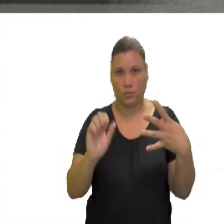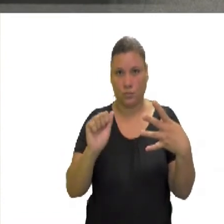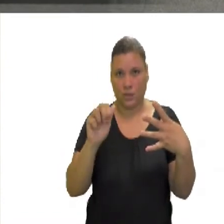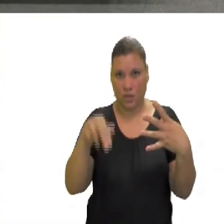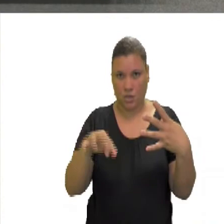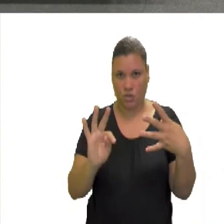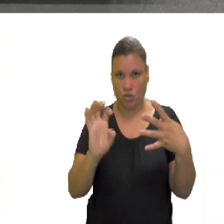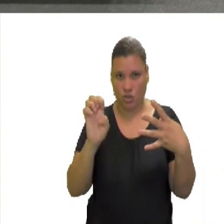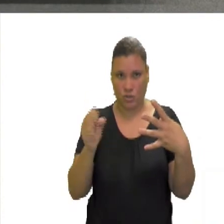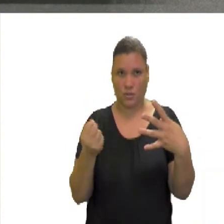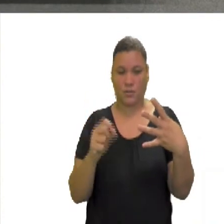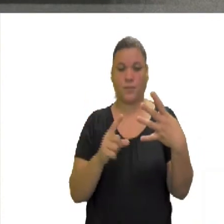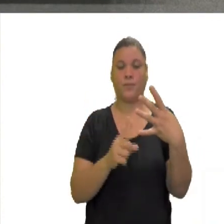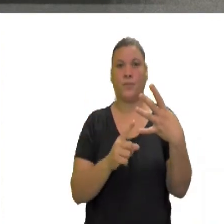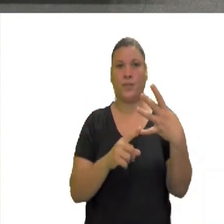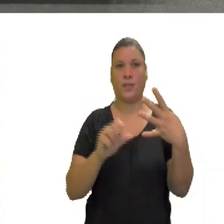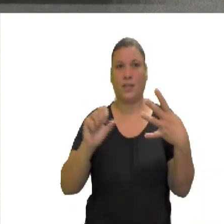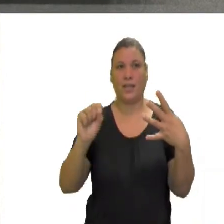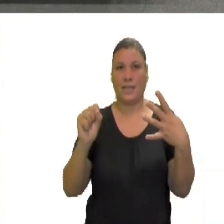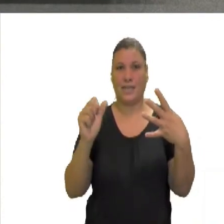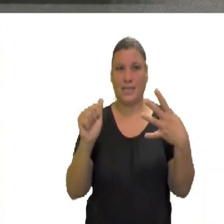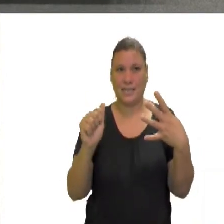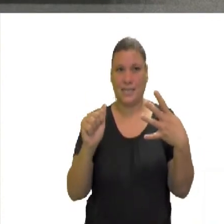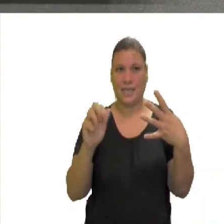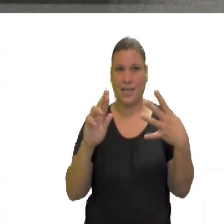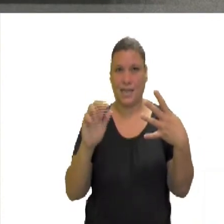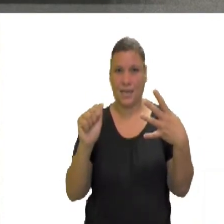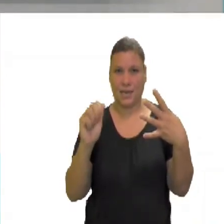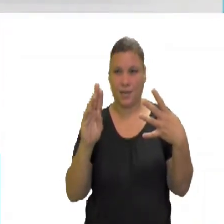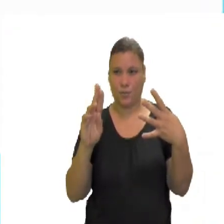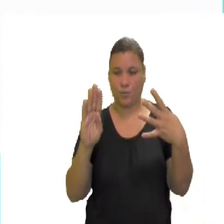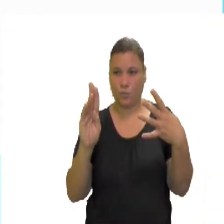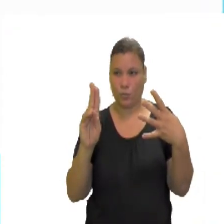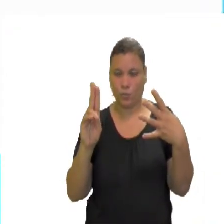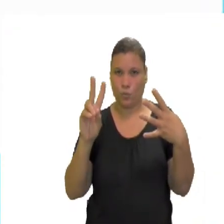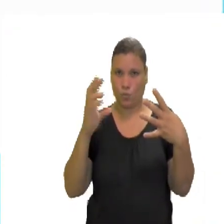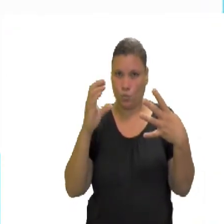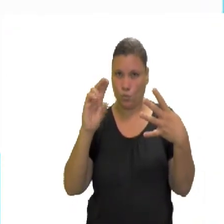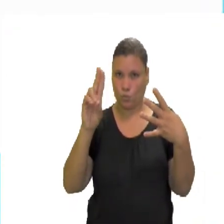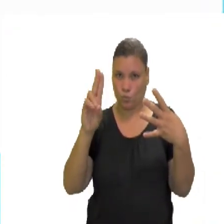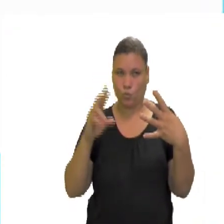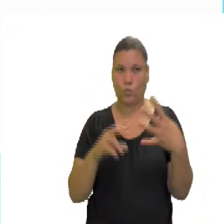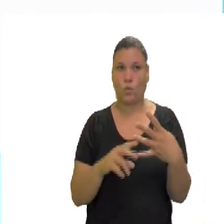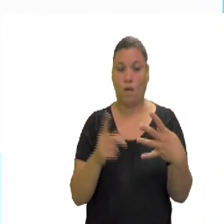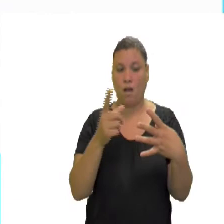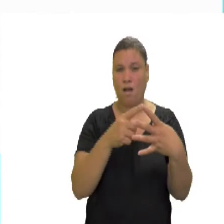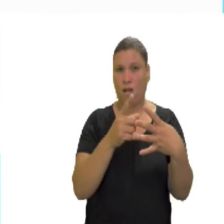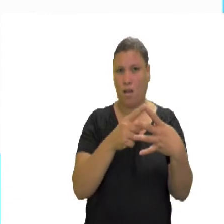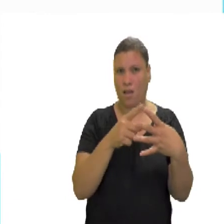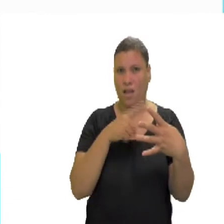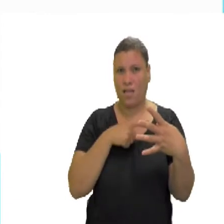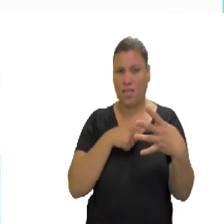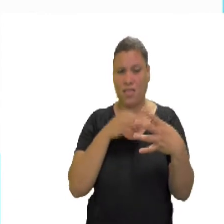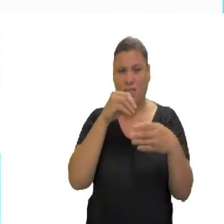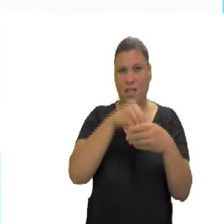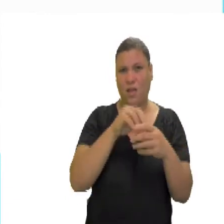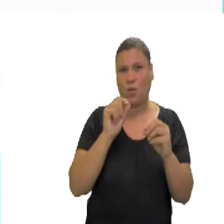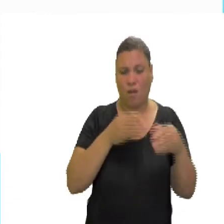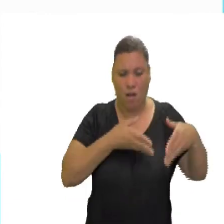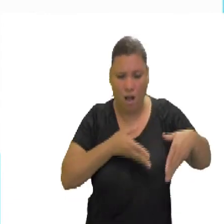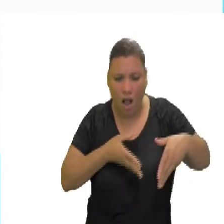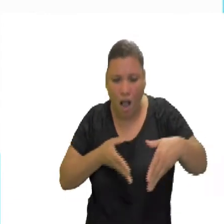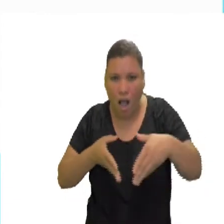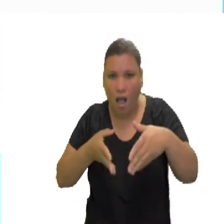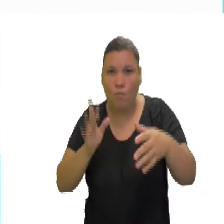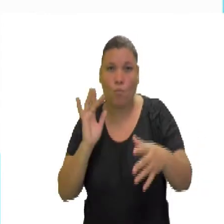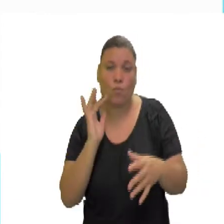da mineração do Brasil. Então olha só, o Caminho Velho é o Caminho do Ouro, o primeiro trajeto